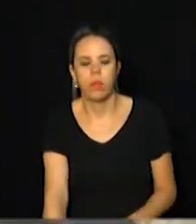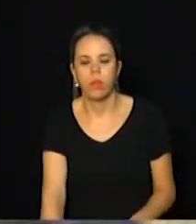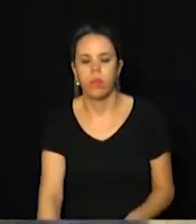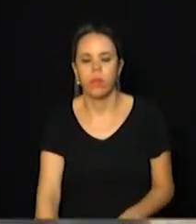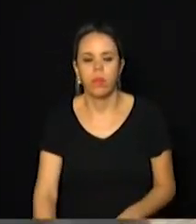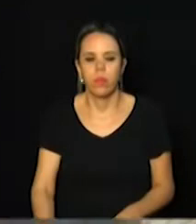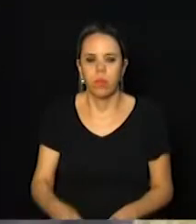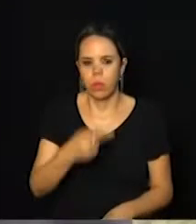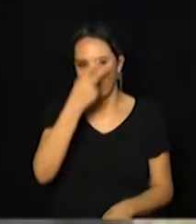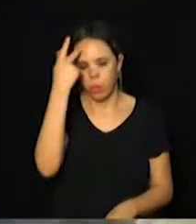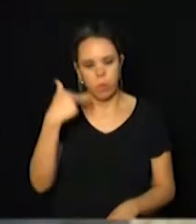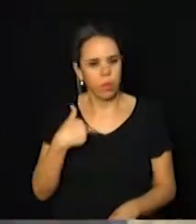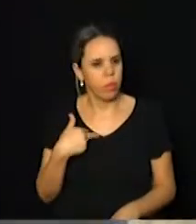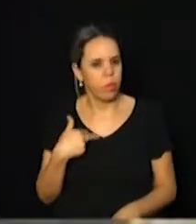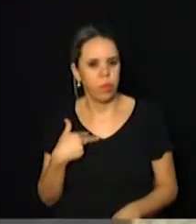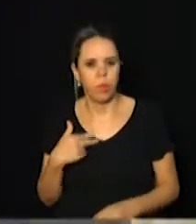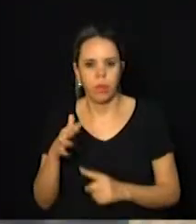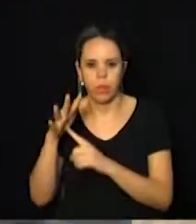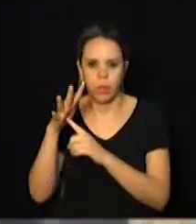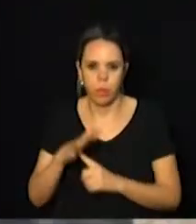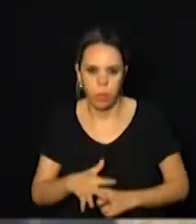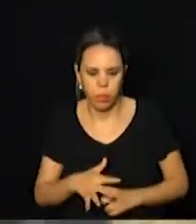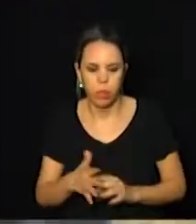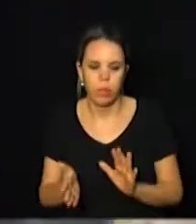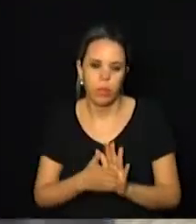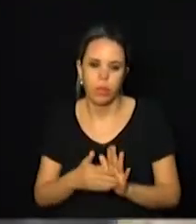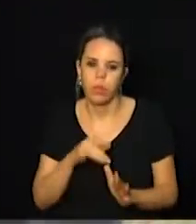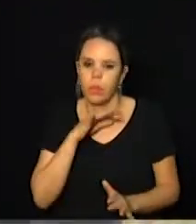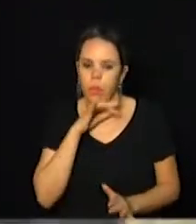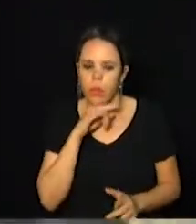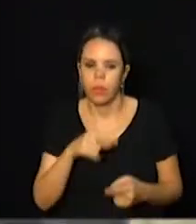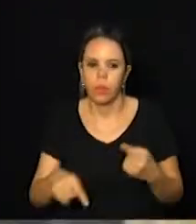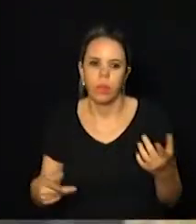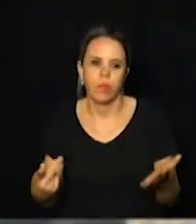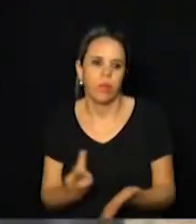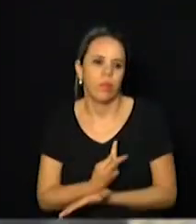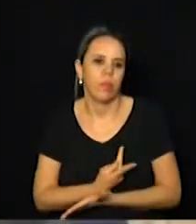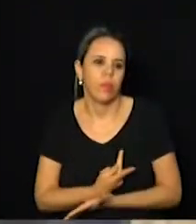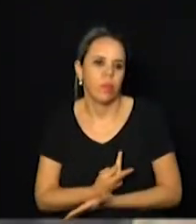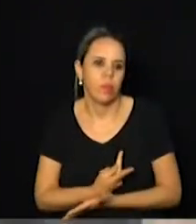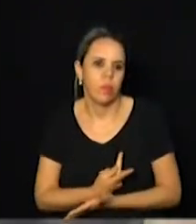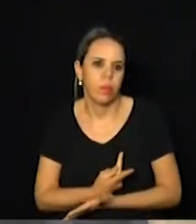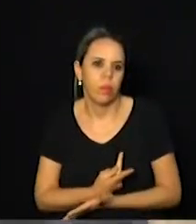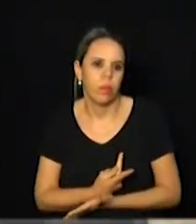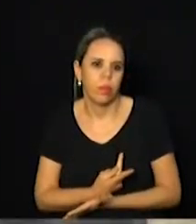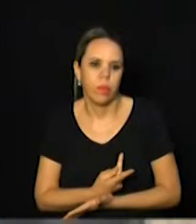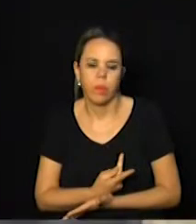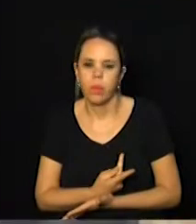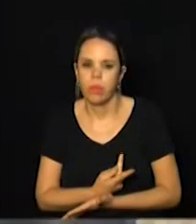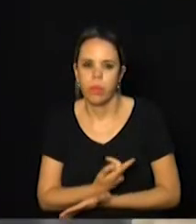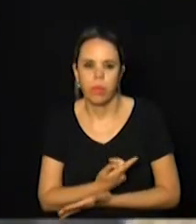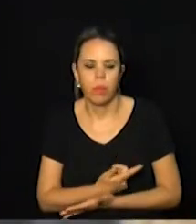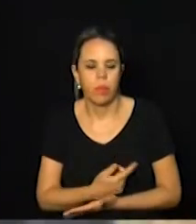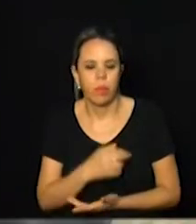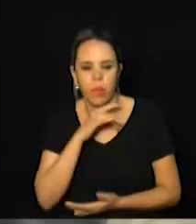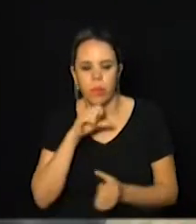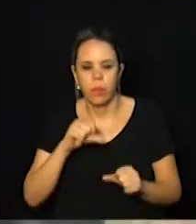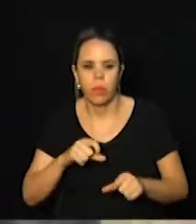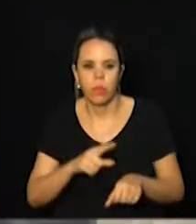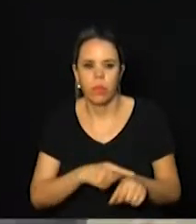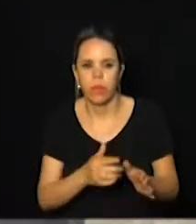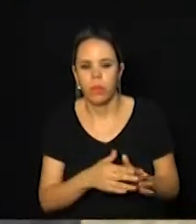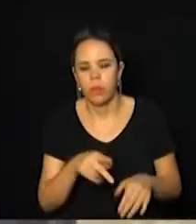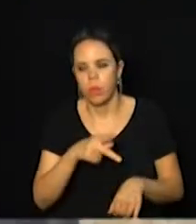a população não pode ser vítima de uma proposta indecente uma proposta indigesta neste